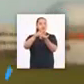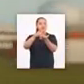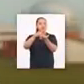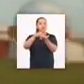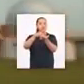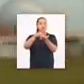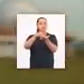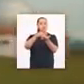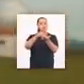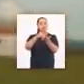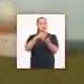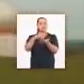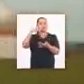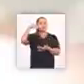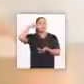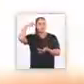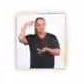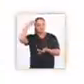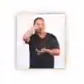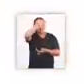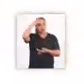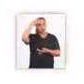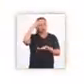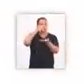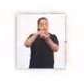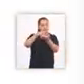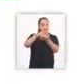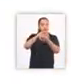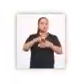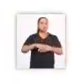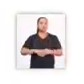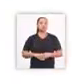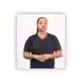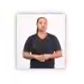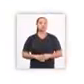verdade. Mainardi, prefeito de verdade.